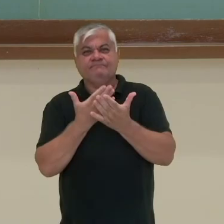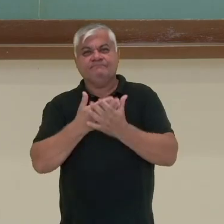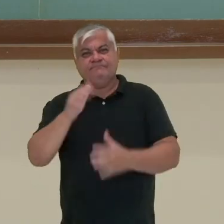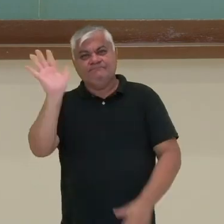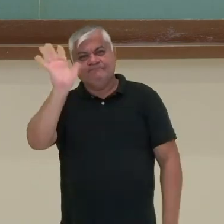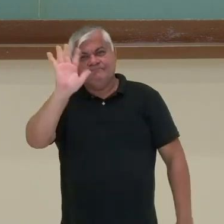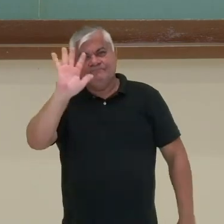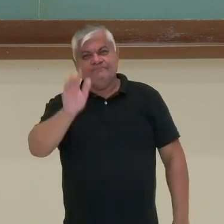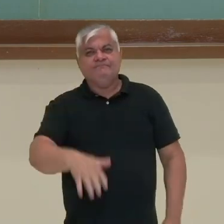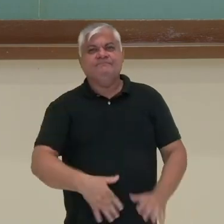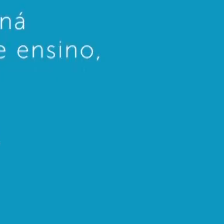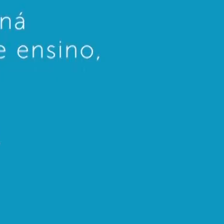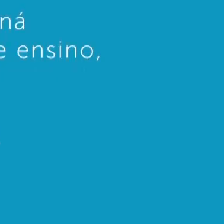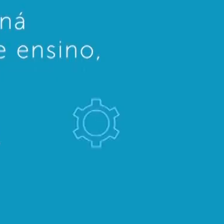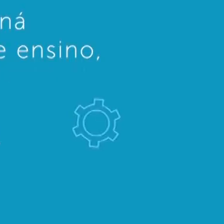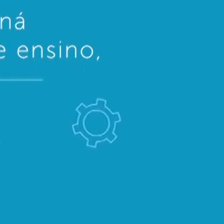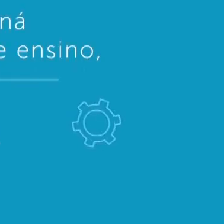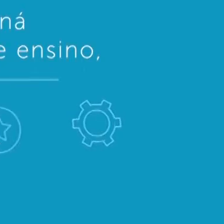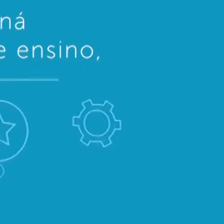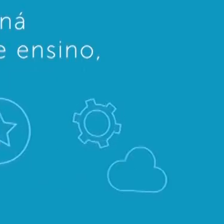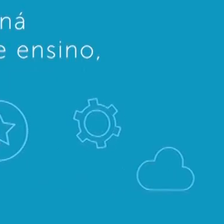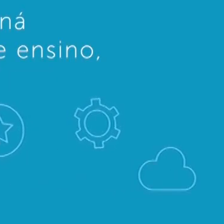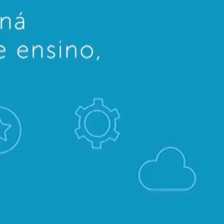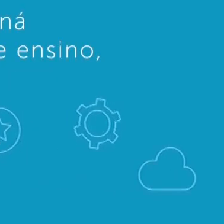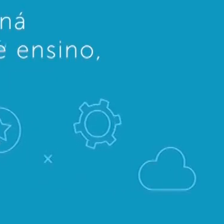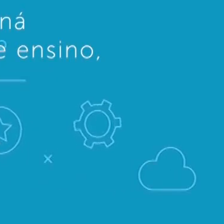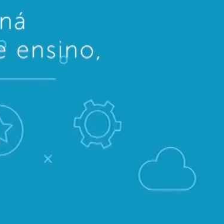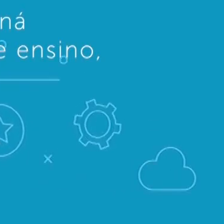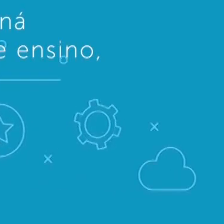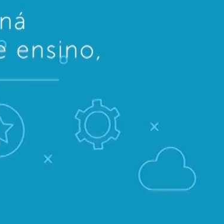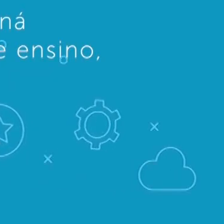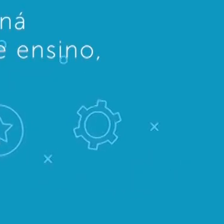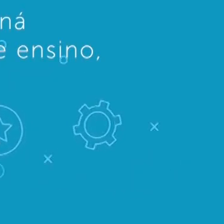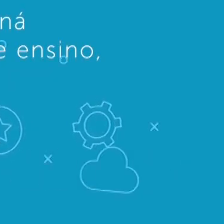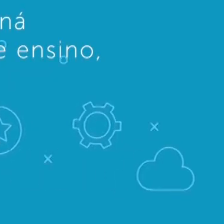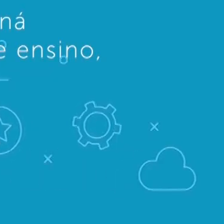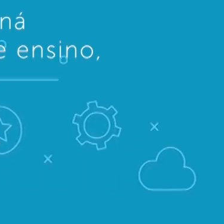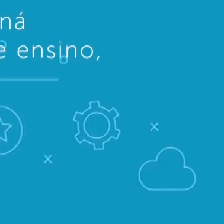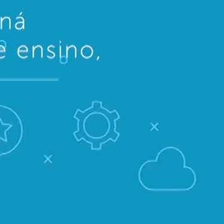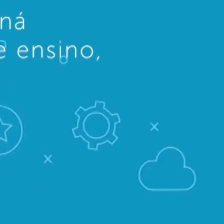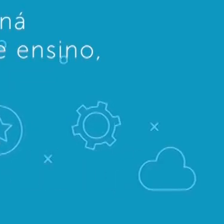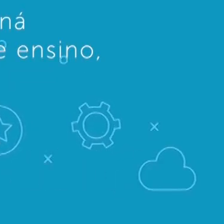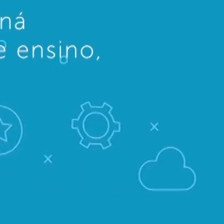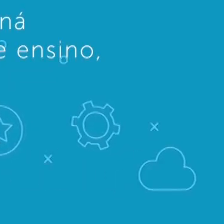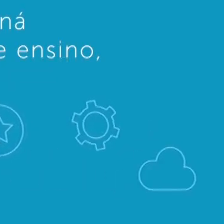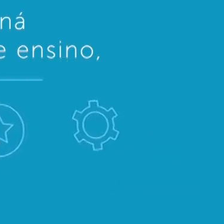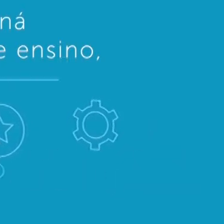a próxima.